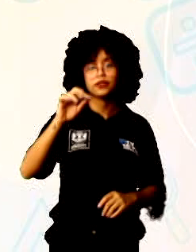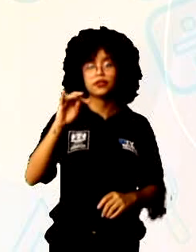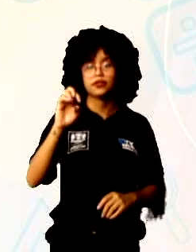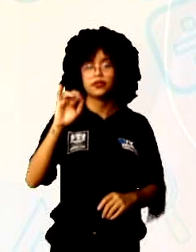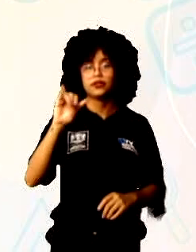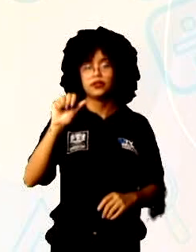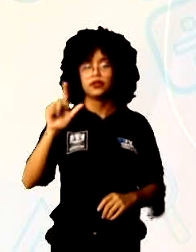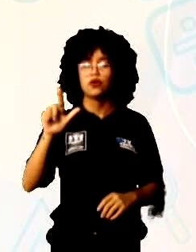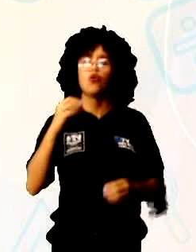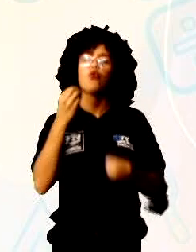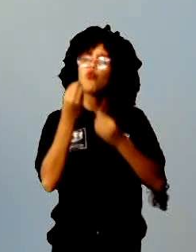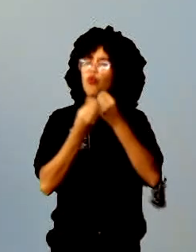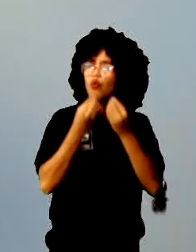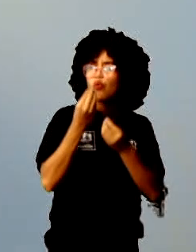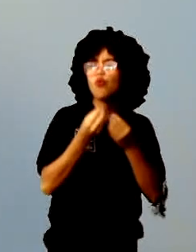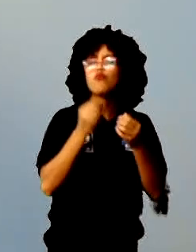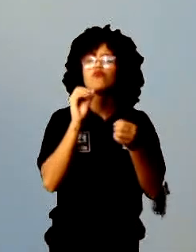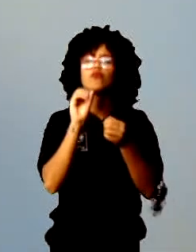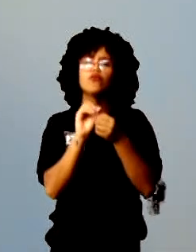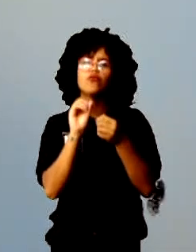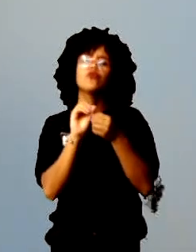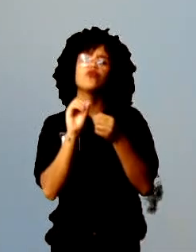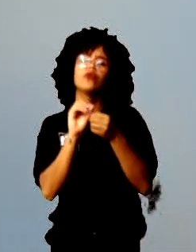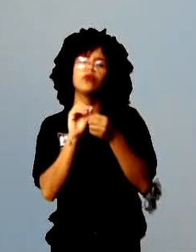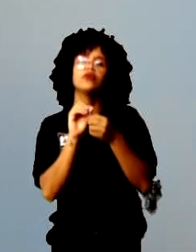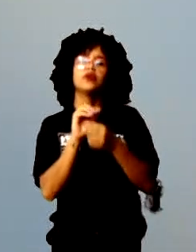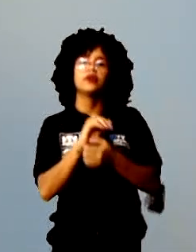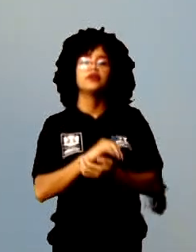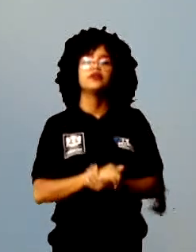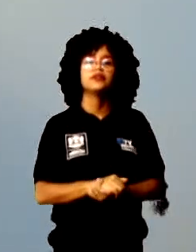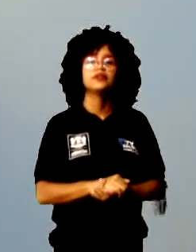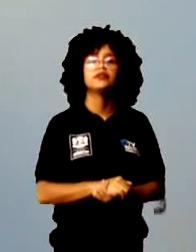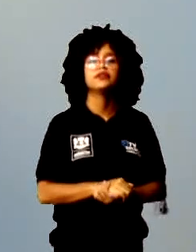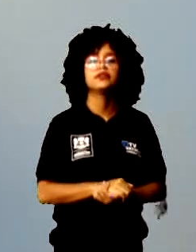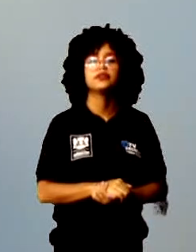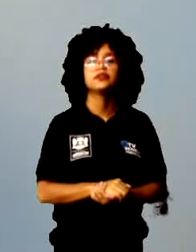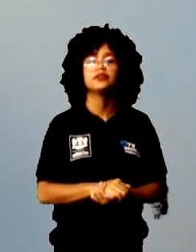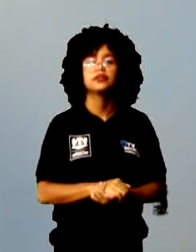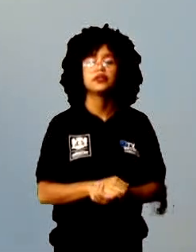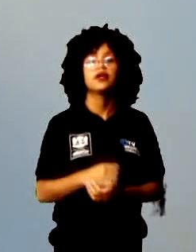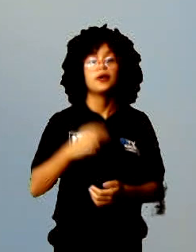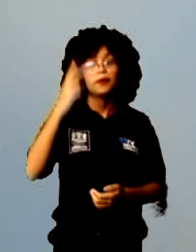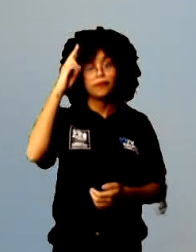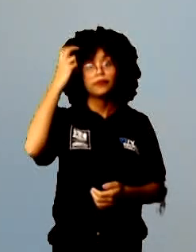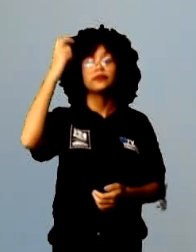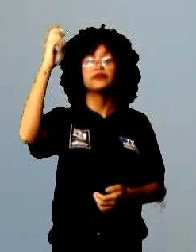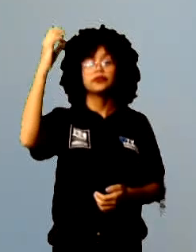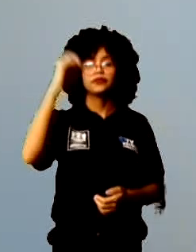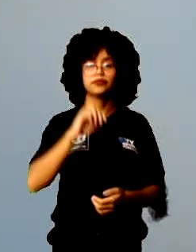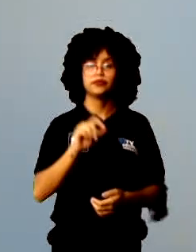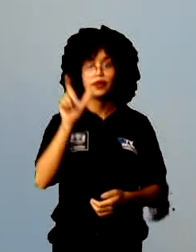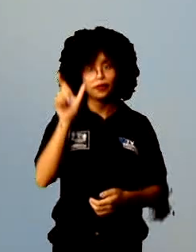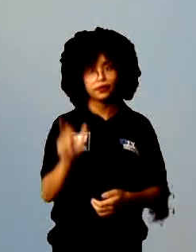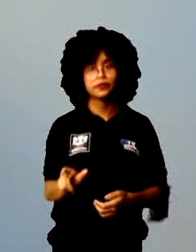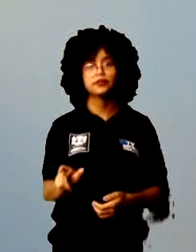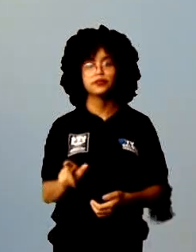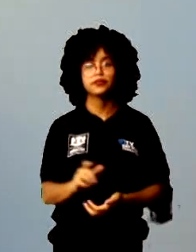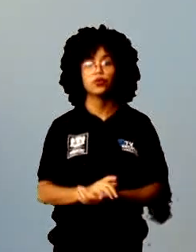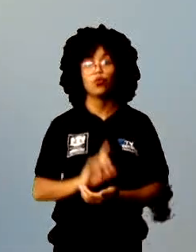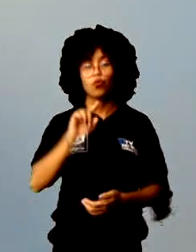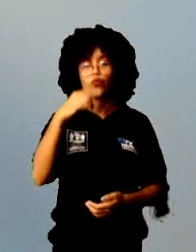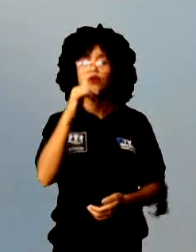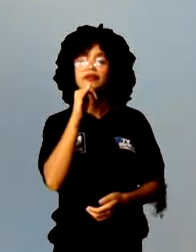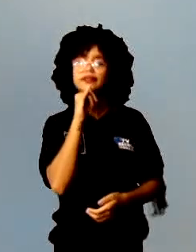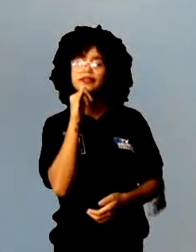forma como é feita o cuscuz Como é feito o cuscuz é ele é um patrimônio imaterial um